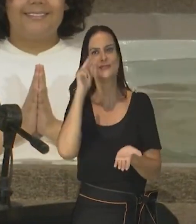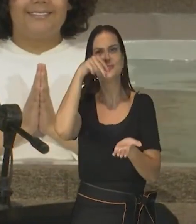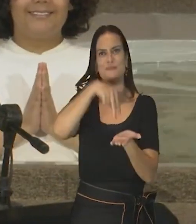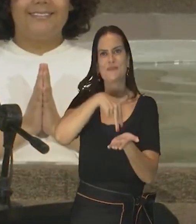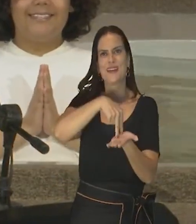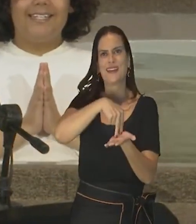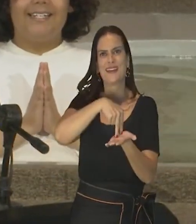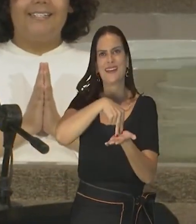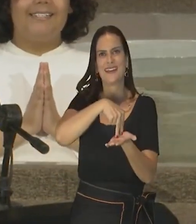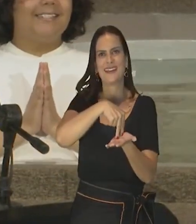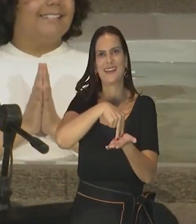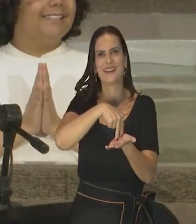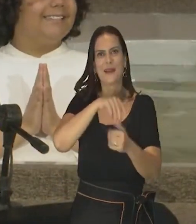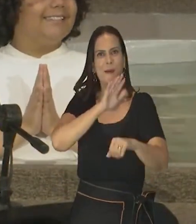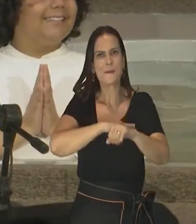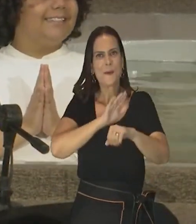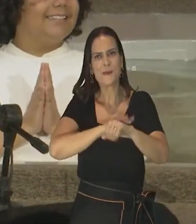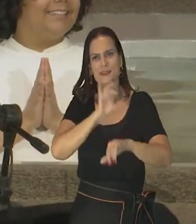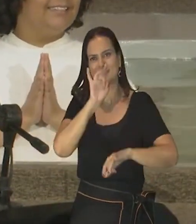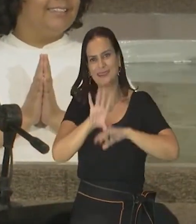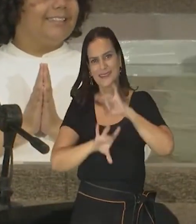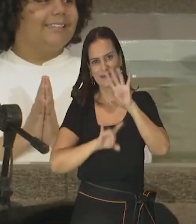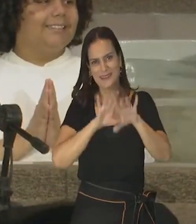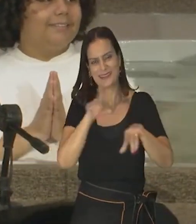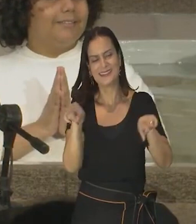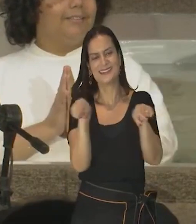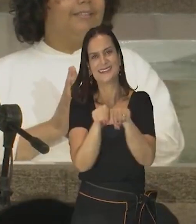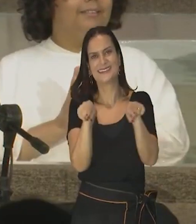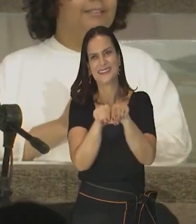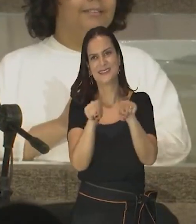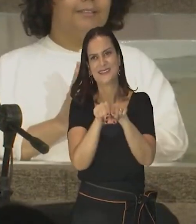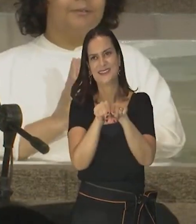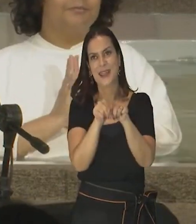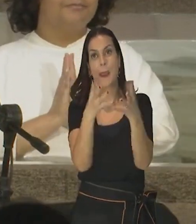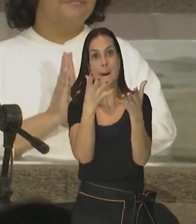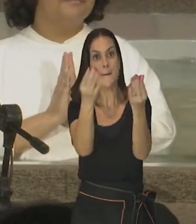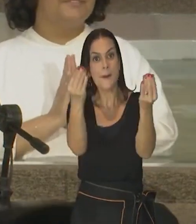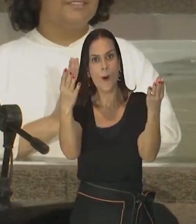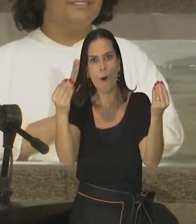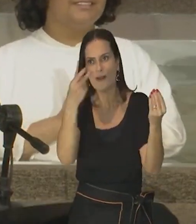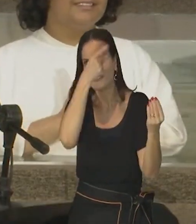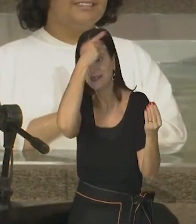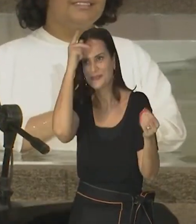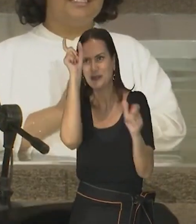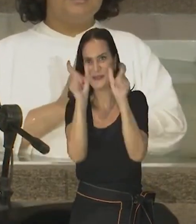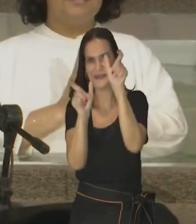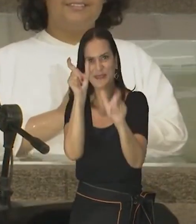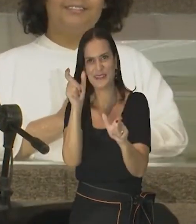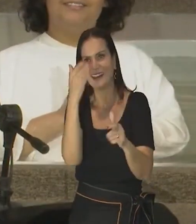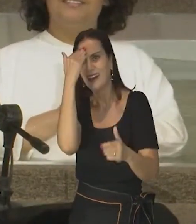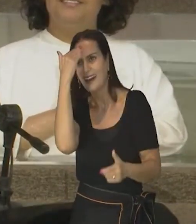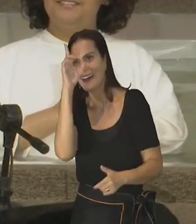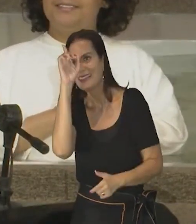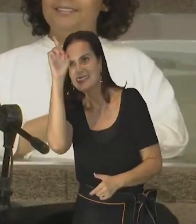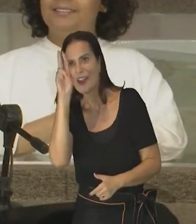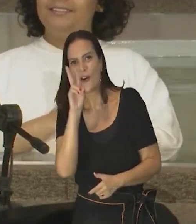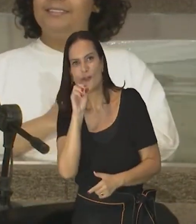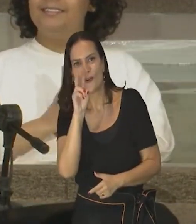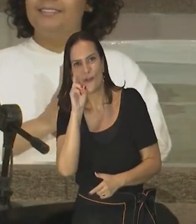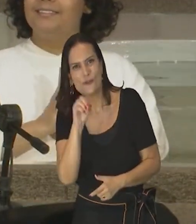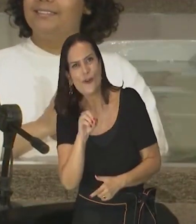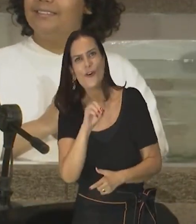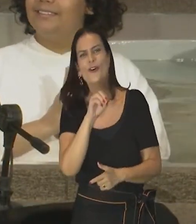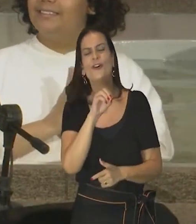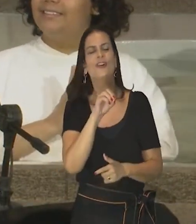pé esse momento especial também aqui. Muita gente, nós agradecemos a Deus a vida de vocês, vovô,